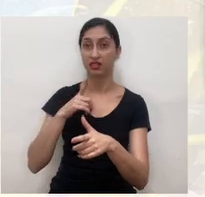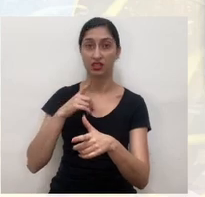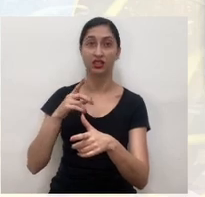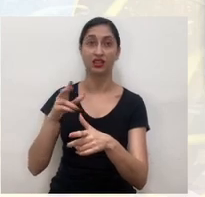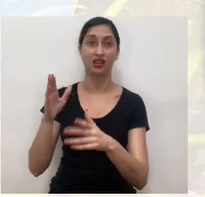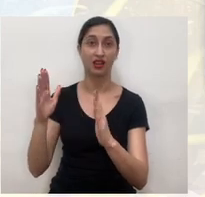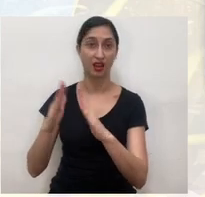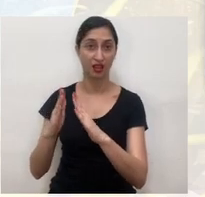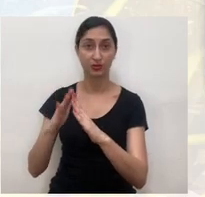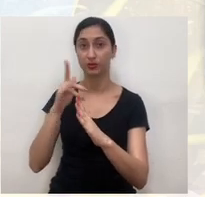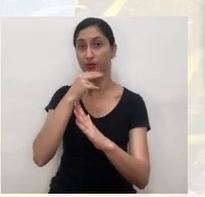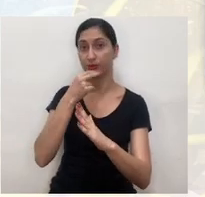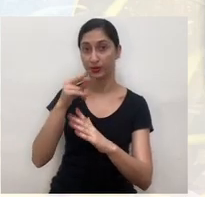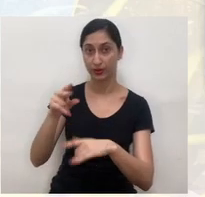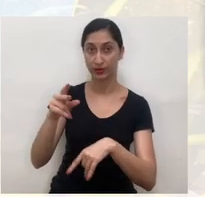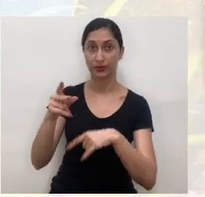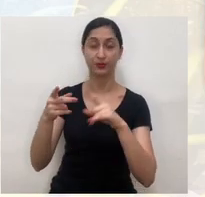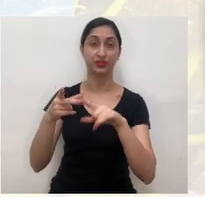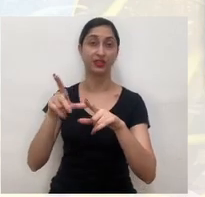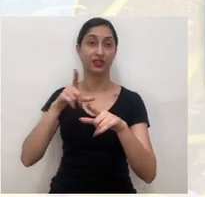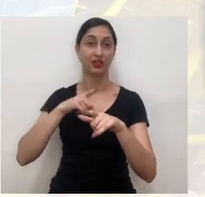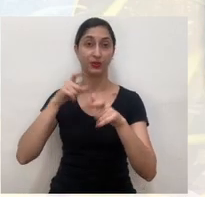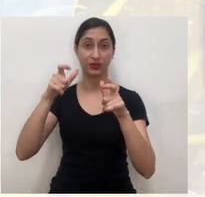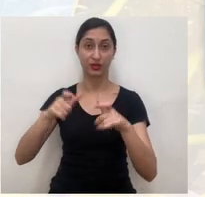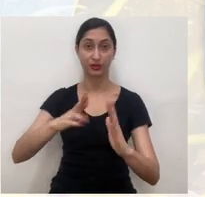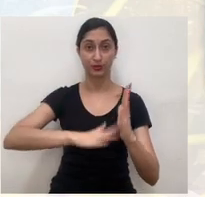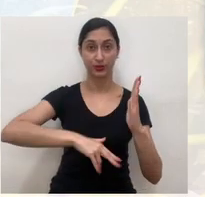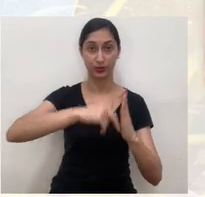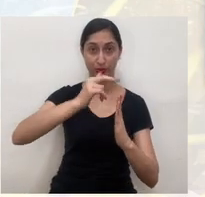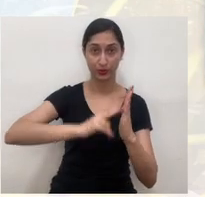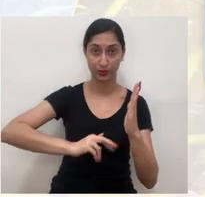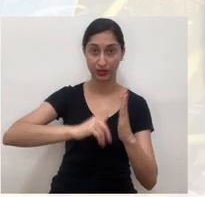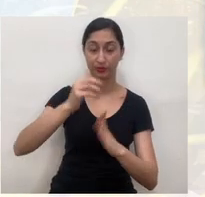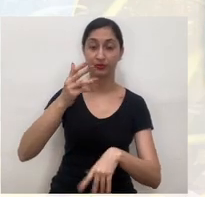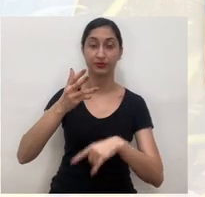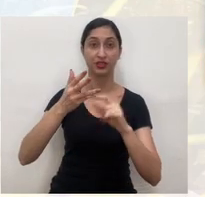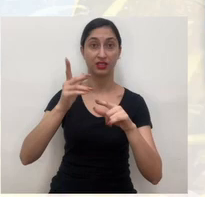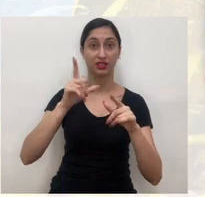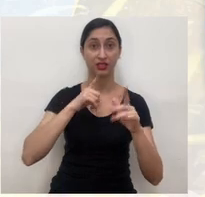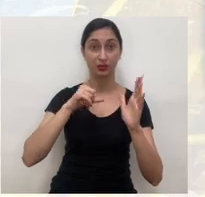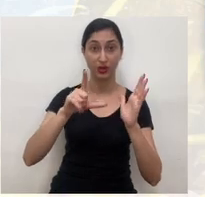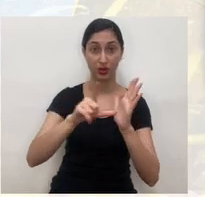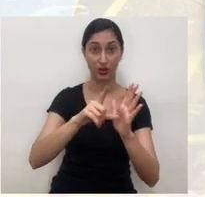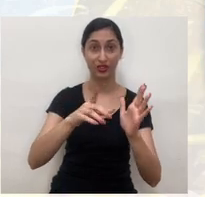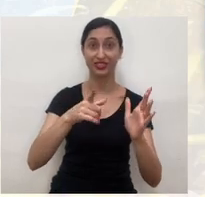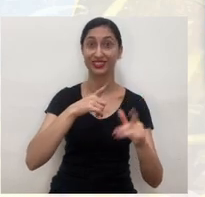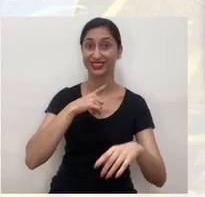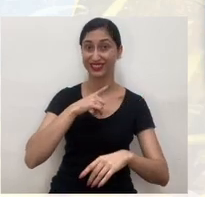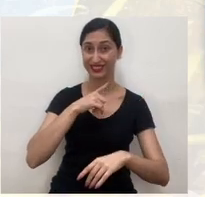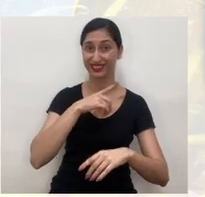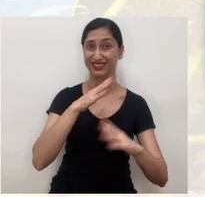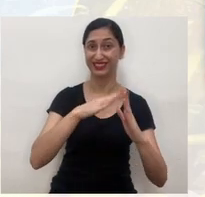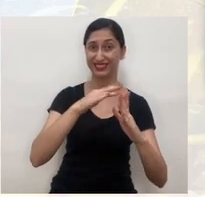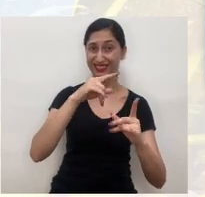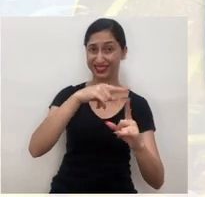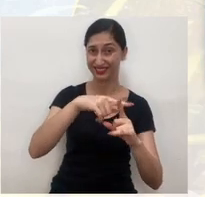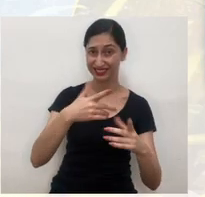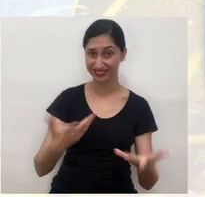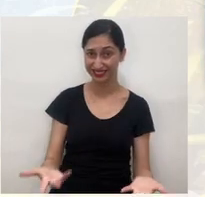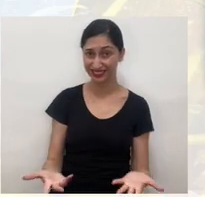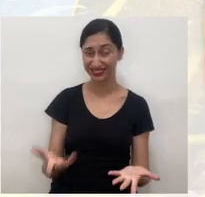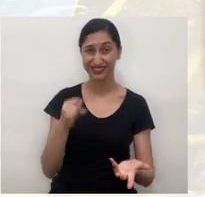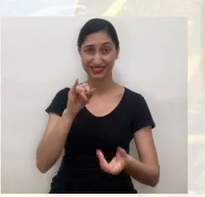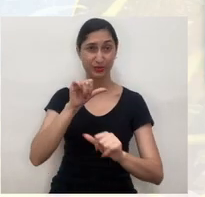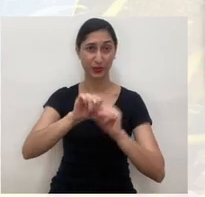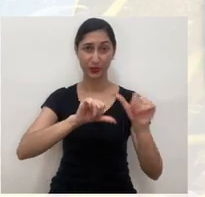irmão, um ateliê de pintura separado, uma loja, uma igreja. Então, se a pessoa muda muito, a pessoa chega lá,